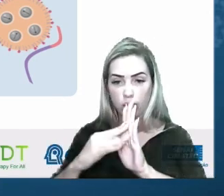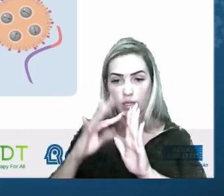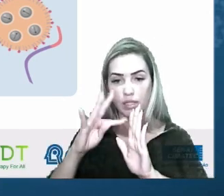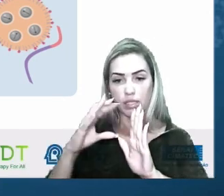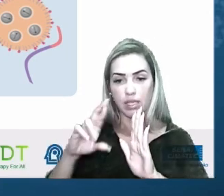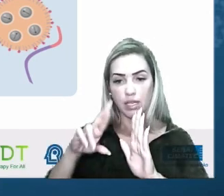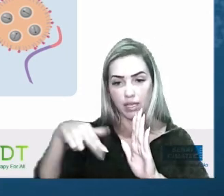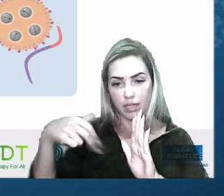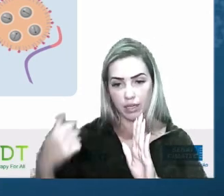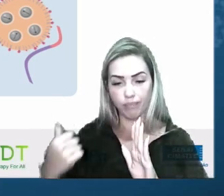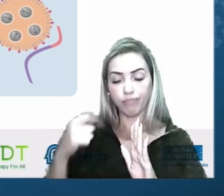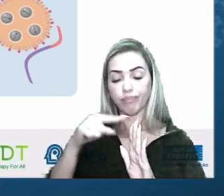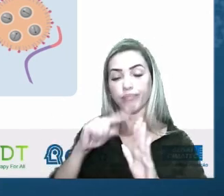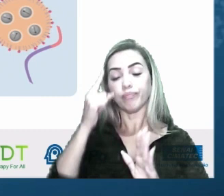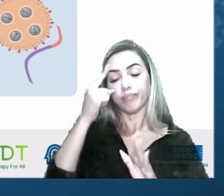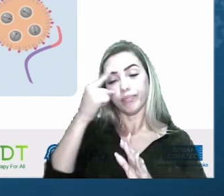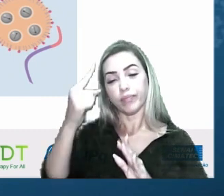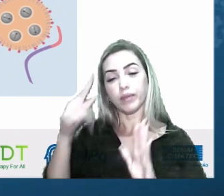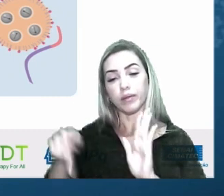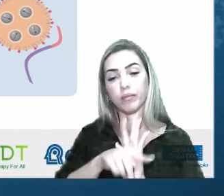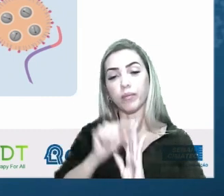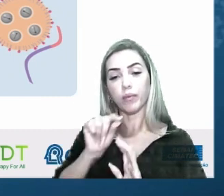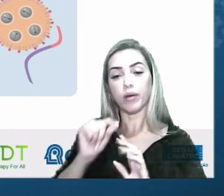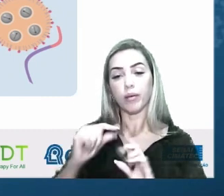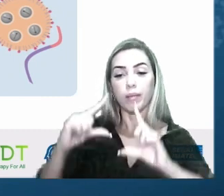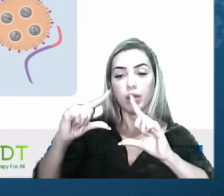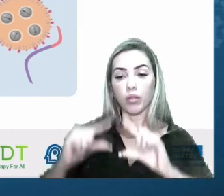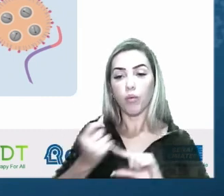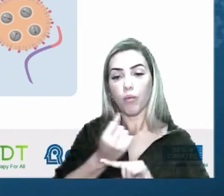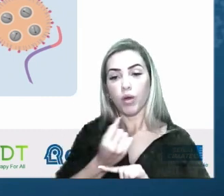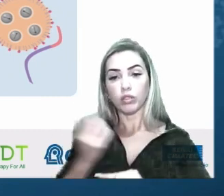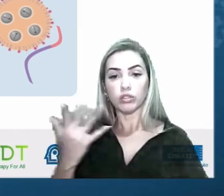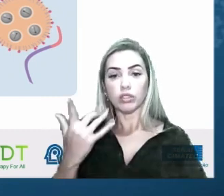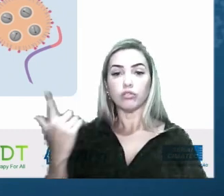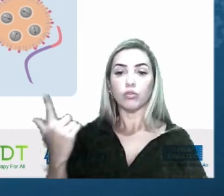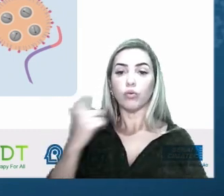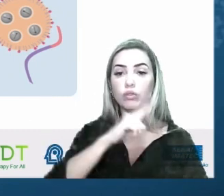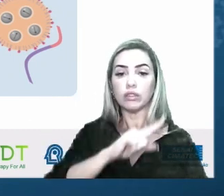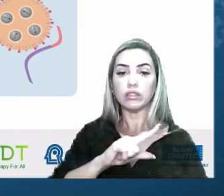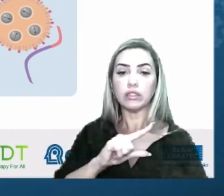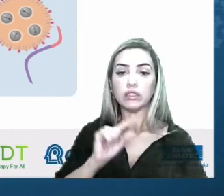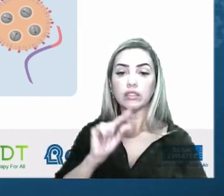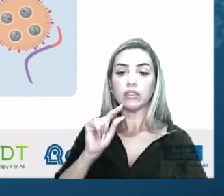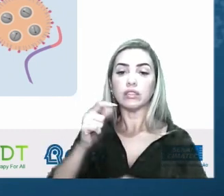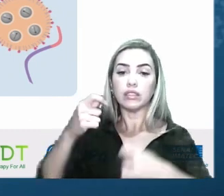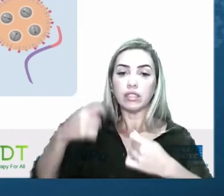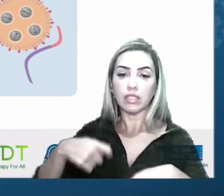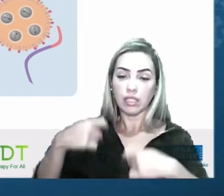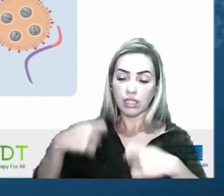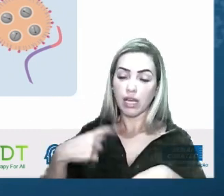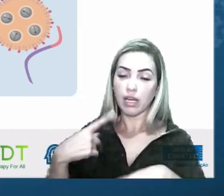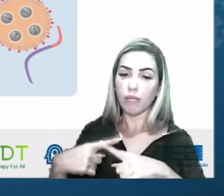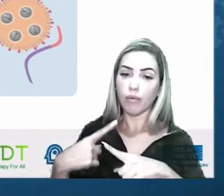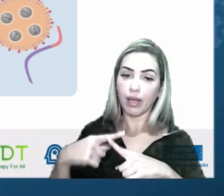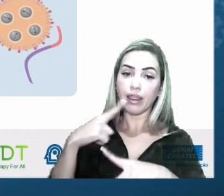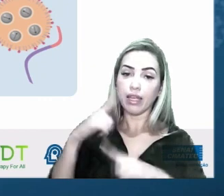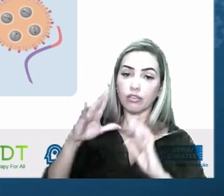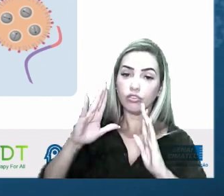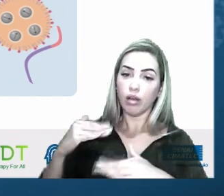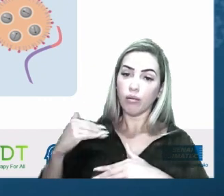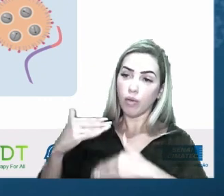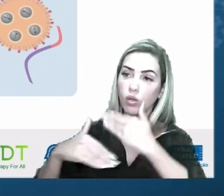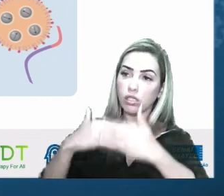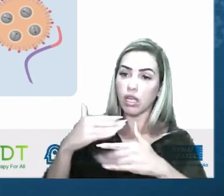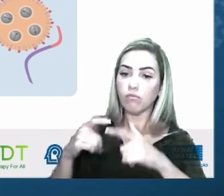a ideia é que menores doses fossem necessárias, já que tem esse processo de amplificação em